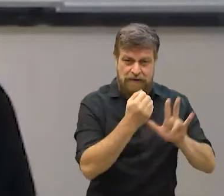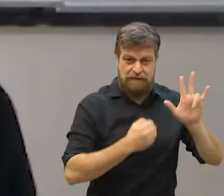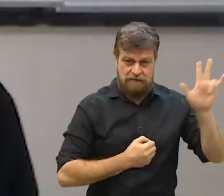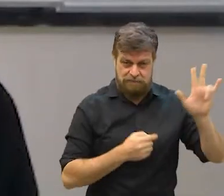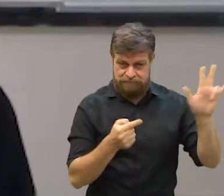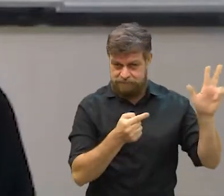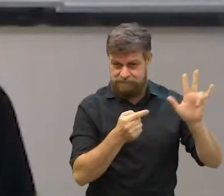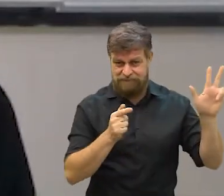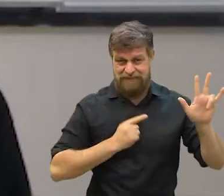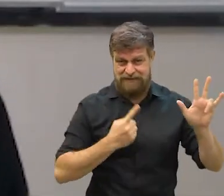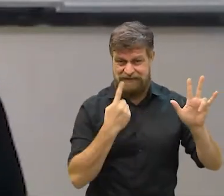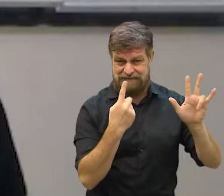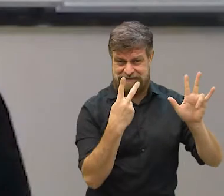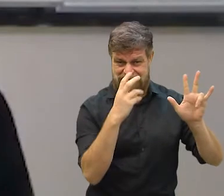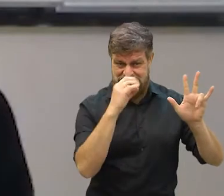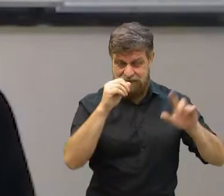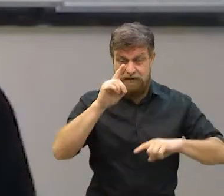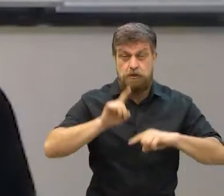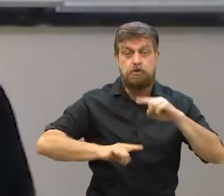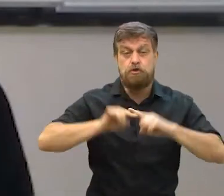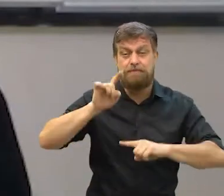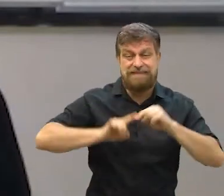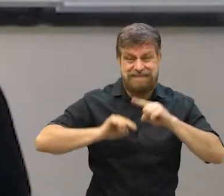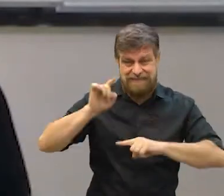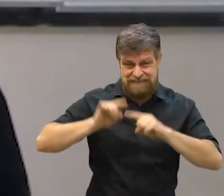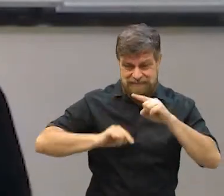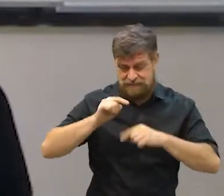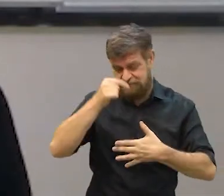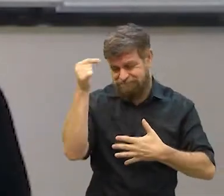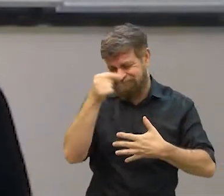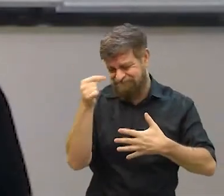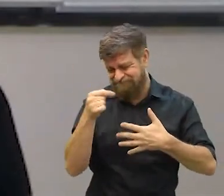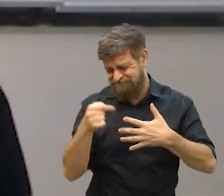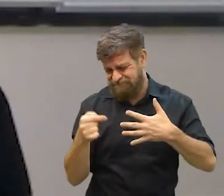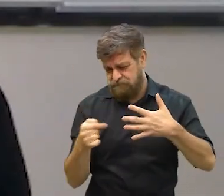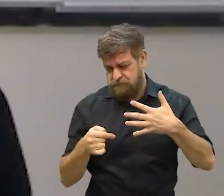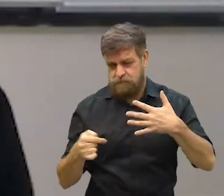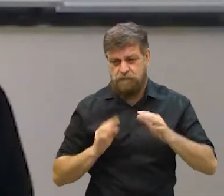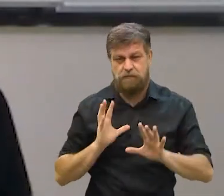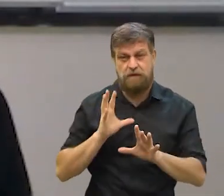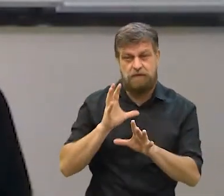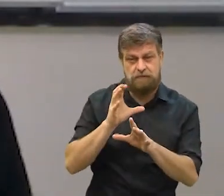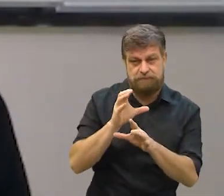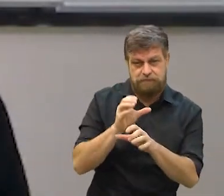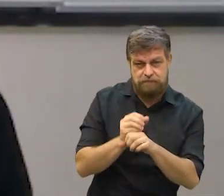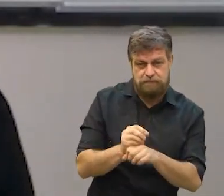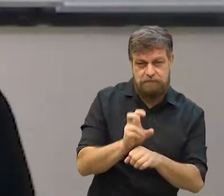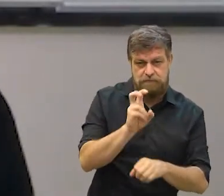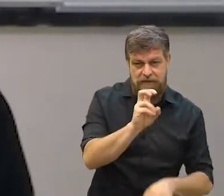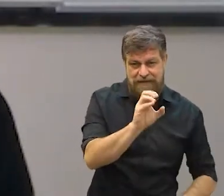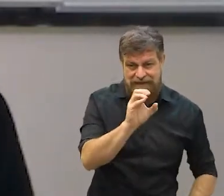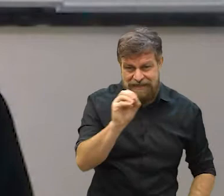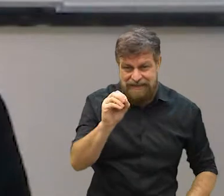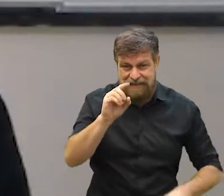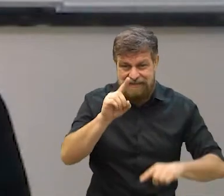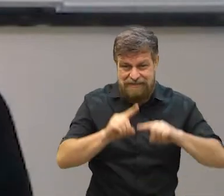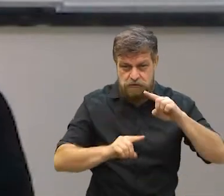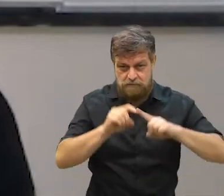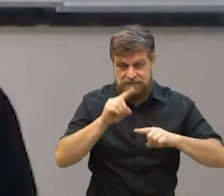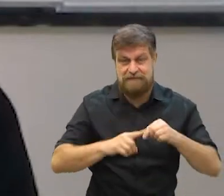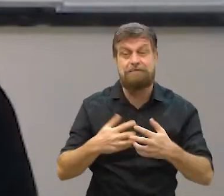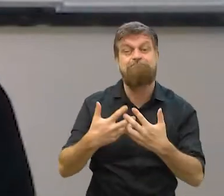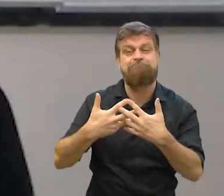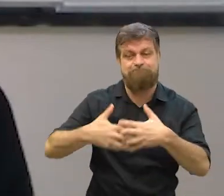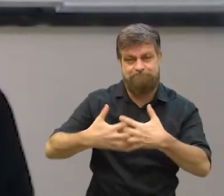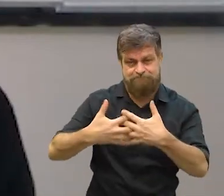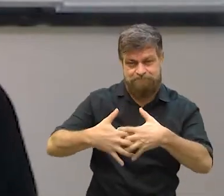de 120 canabinoides, além de, num total de mais de 500 substâncias